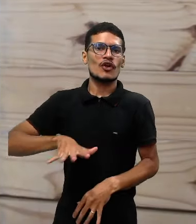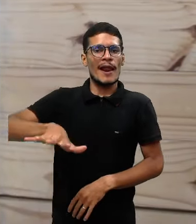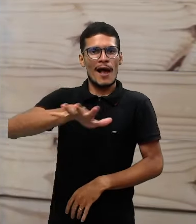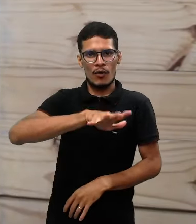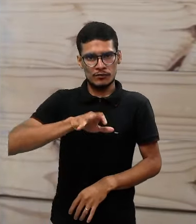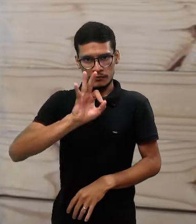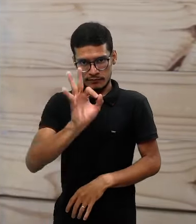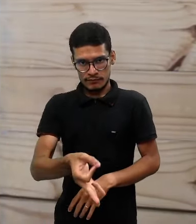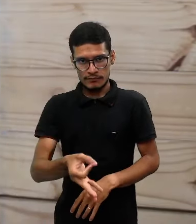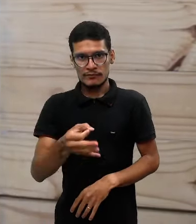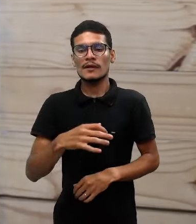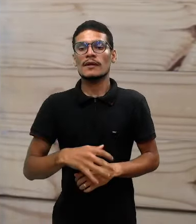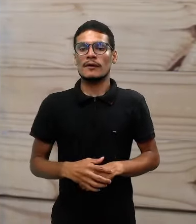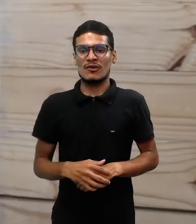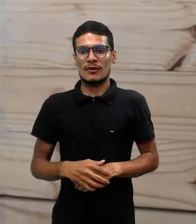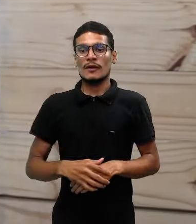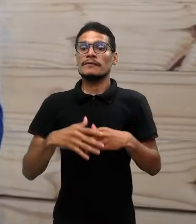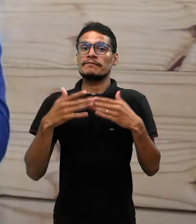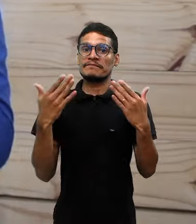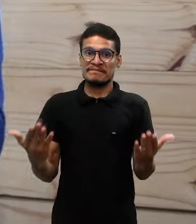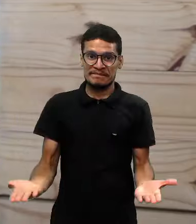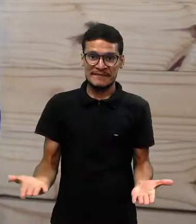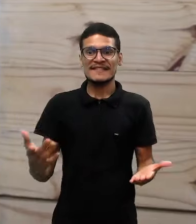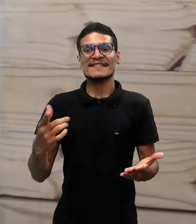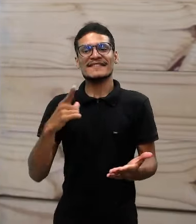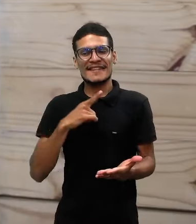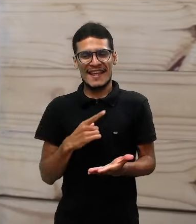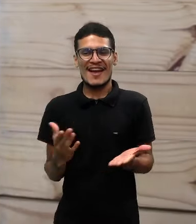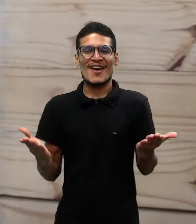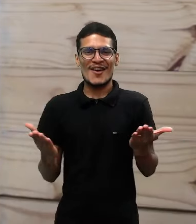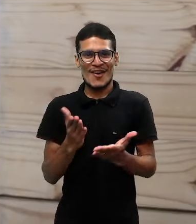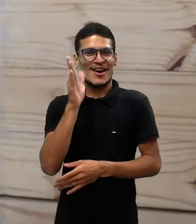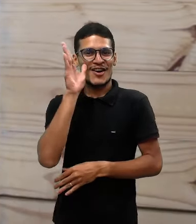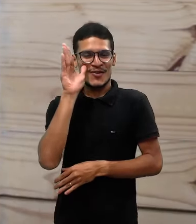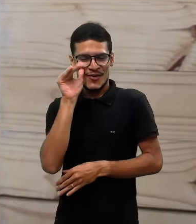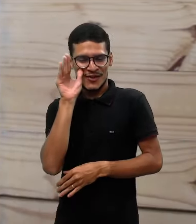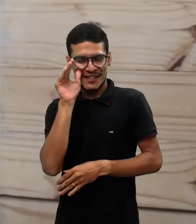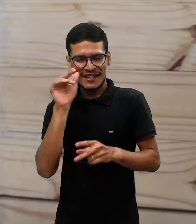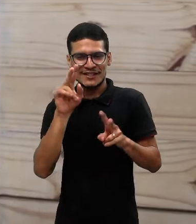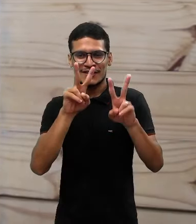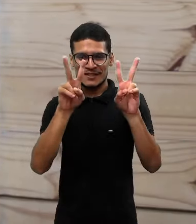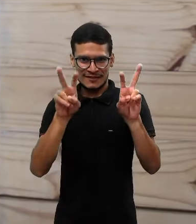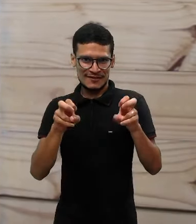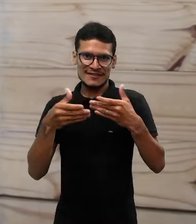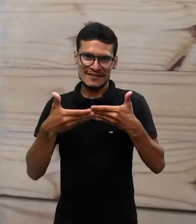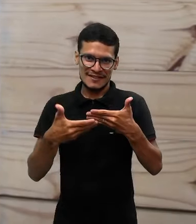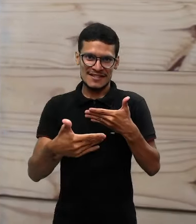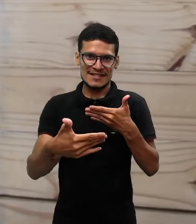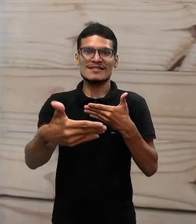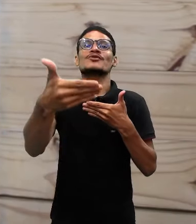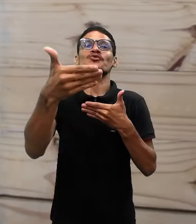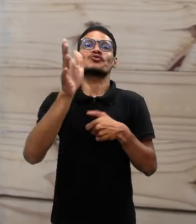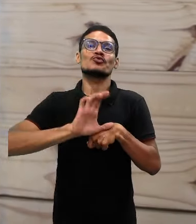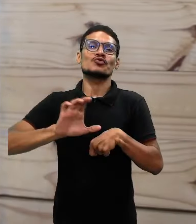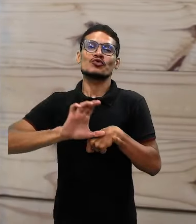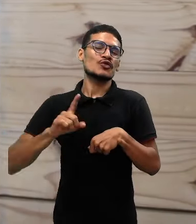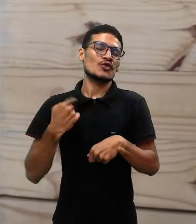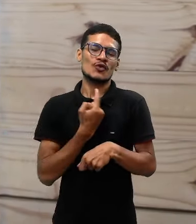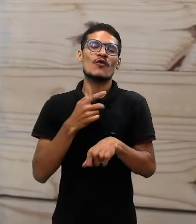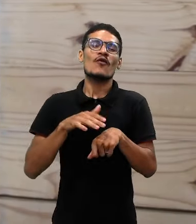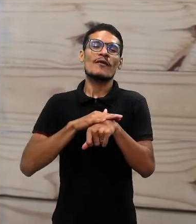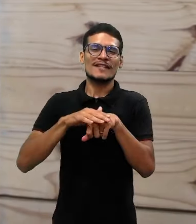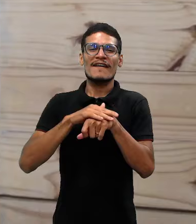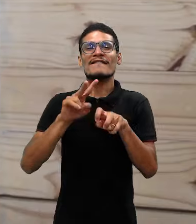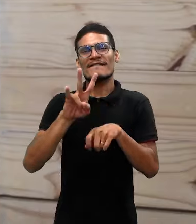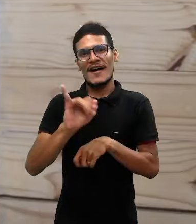Então, de posse dessas nossas curiosidades, tá? Ao longo do nosso curso, vamos conversando.